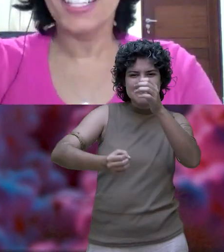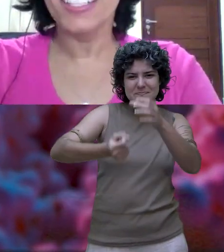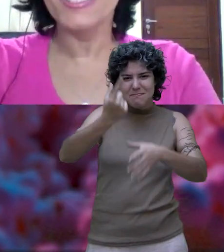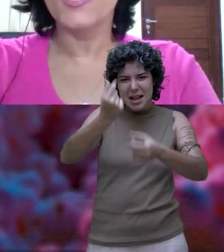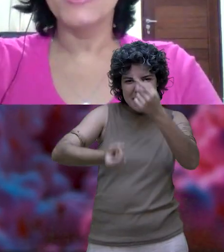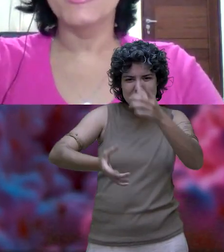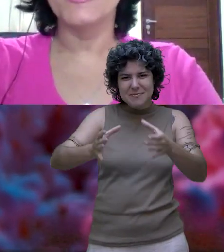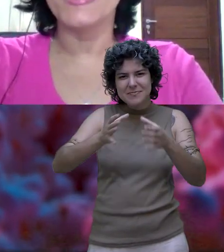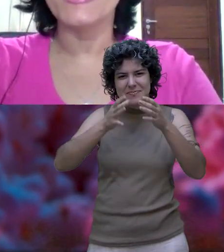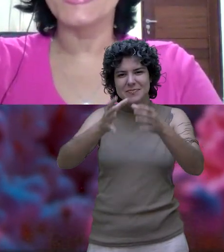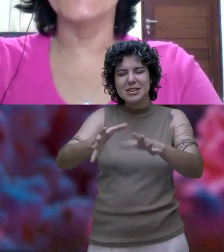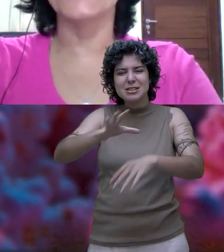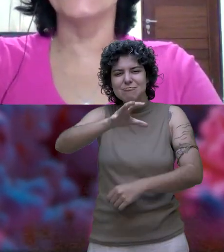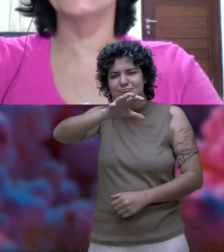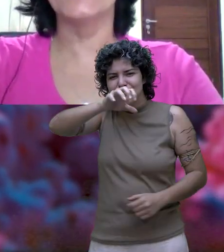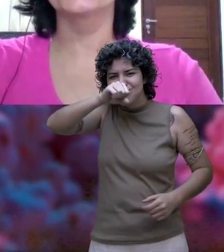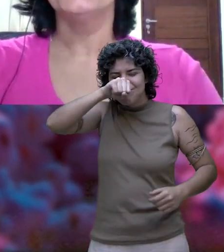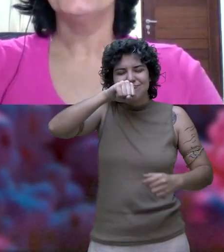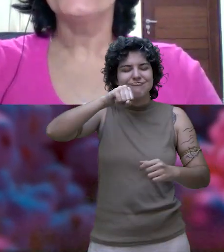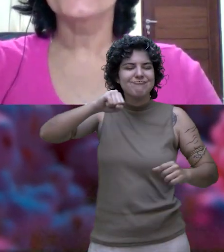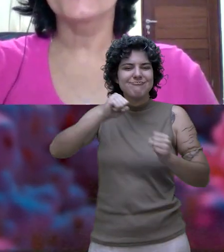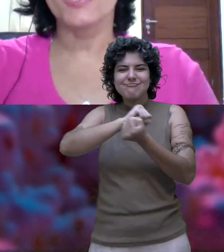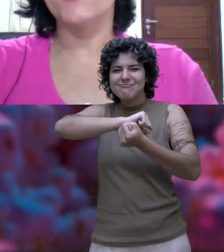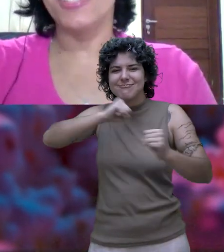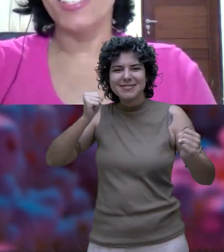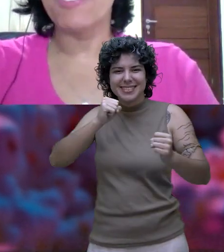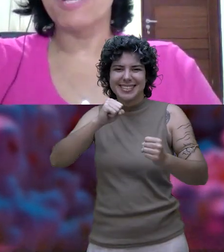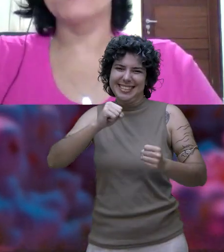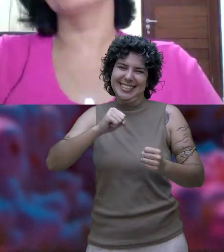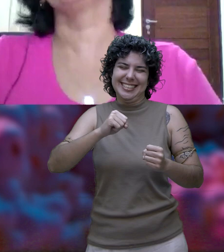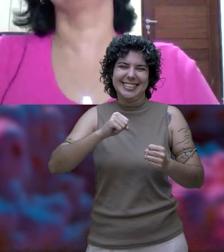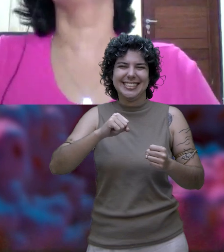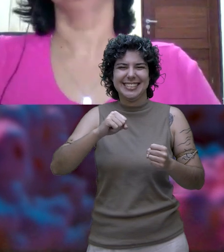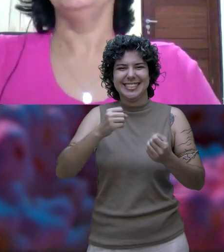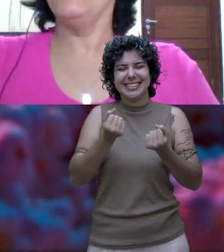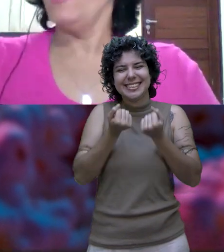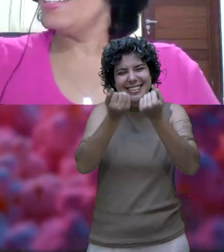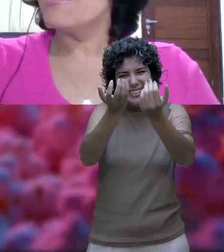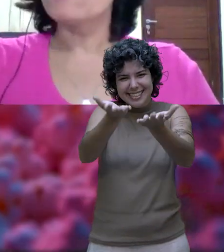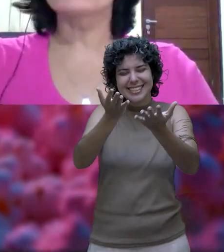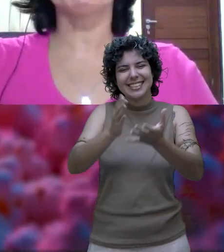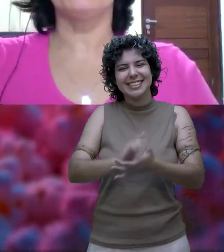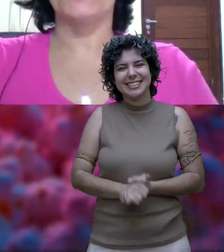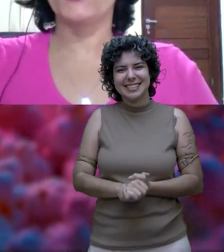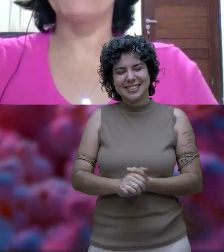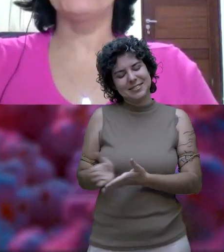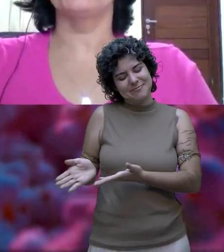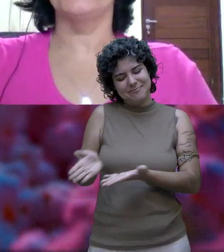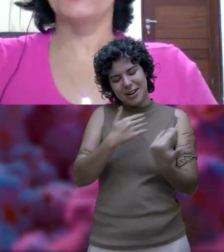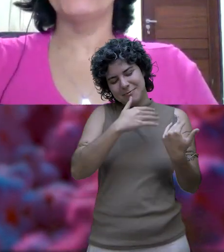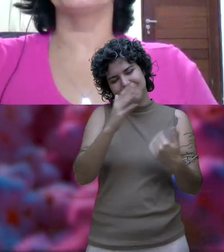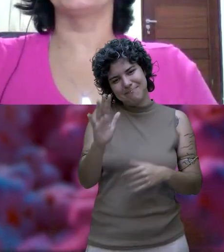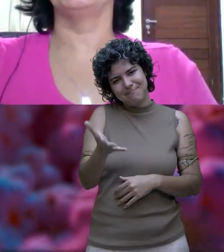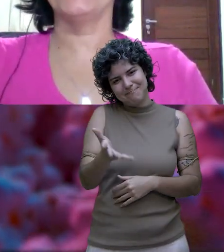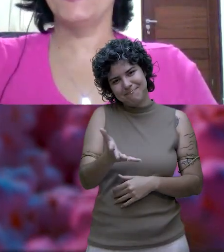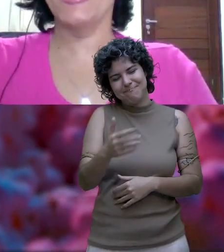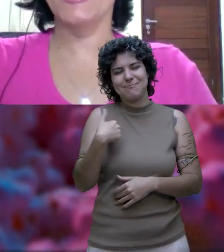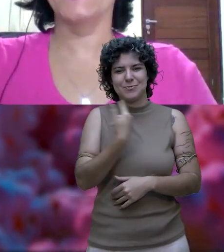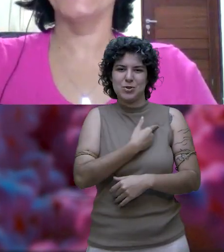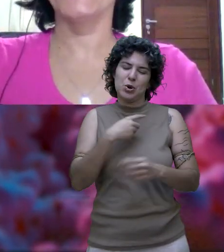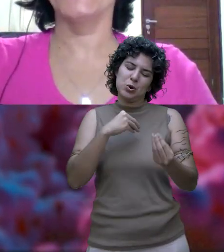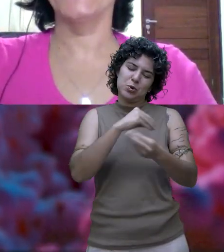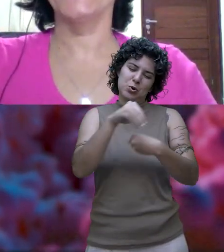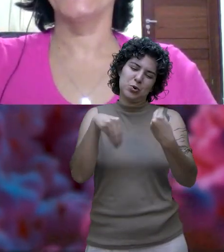cheiro grande, como a gente diz aqui no Nordeste, um cheiro grande para vocês e vamos embora, estamos juntas e